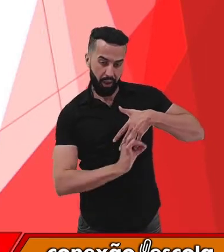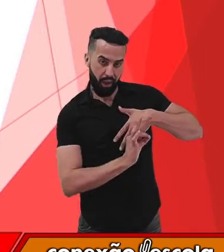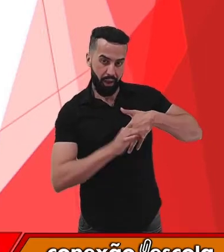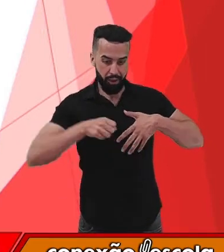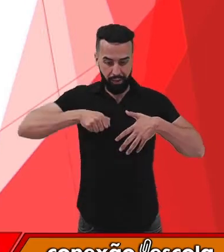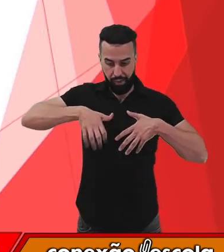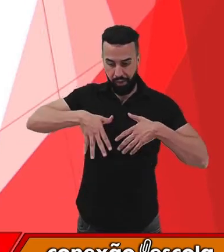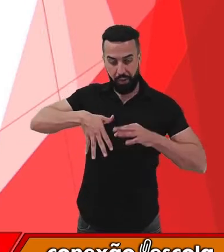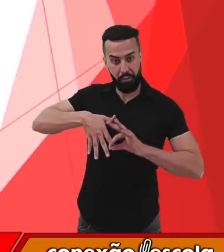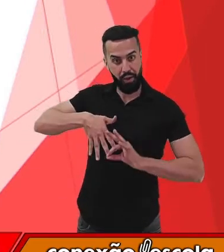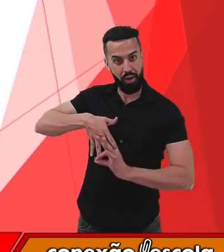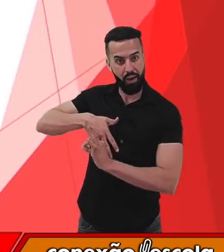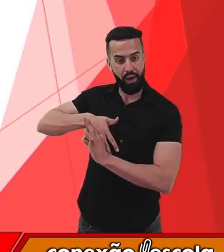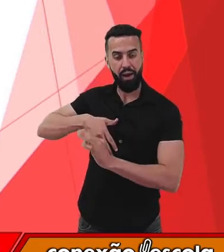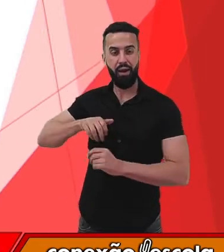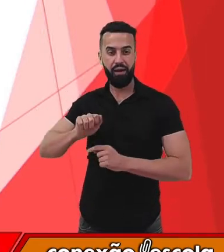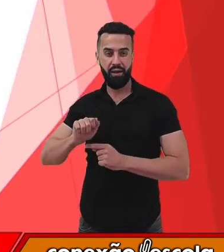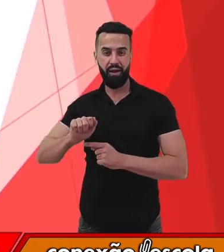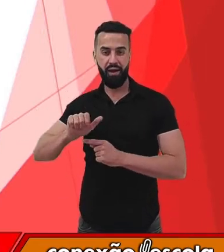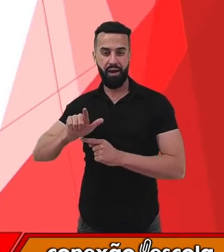que parecem com sacos.